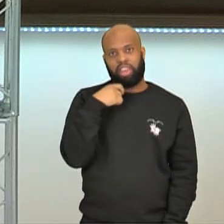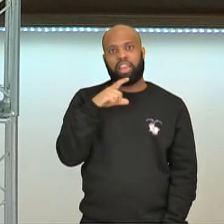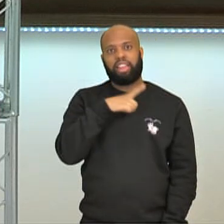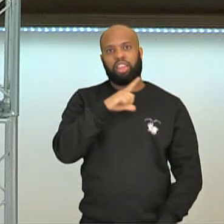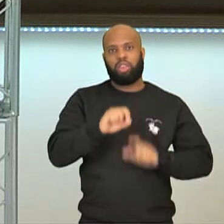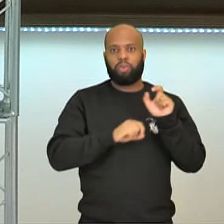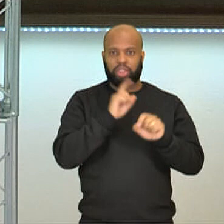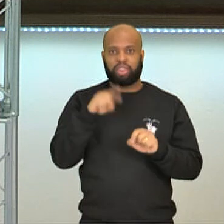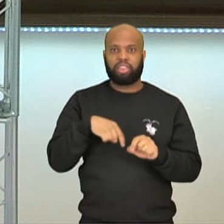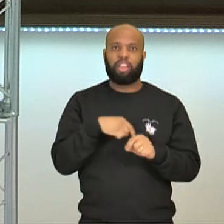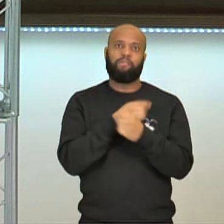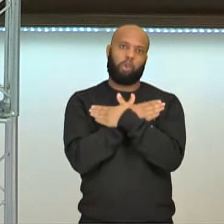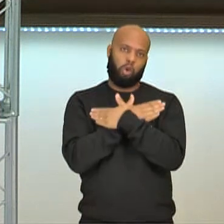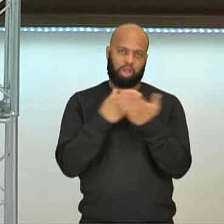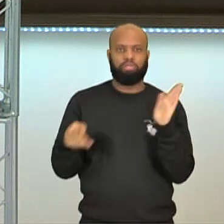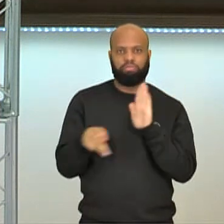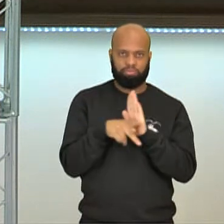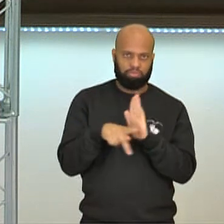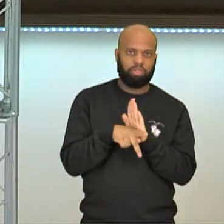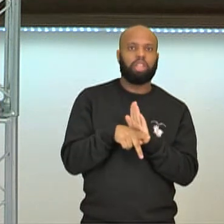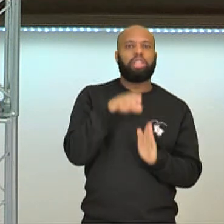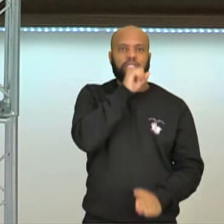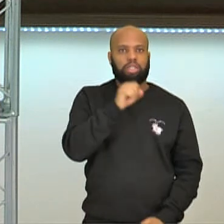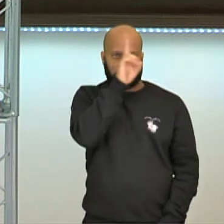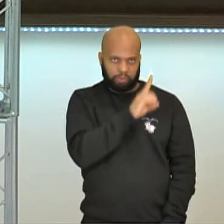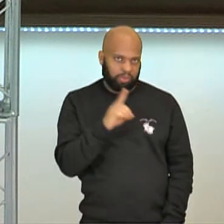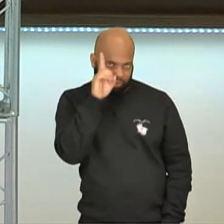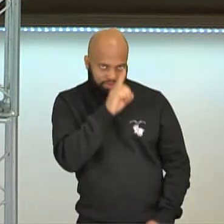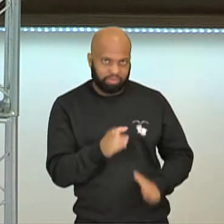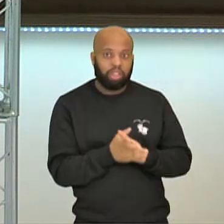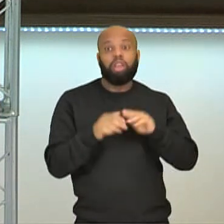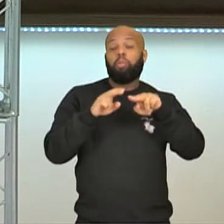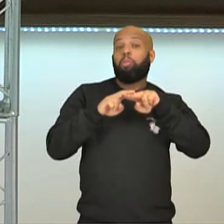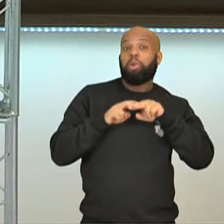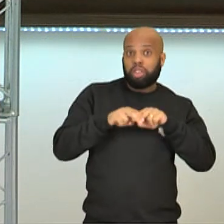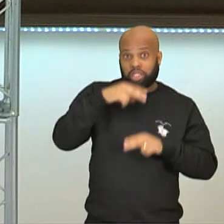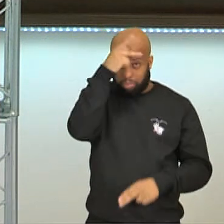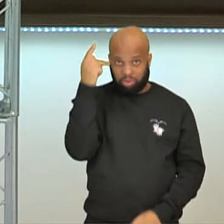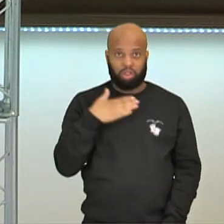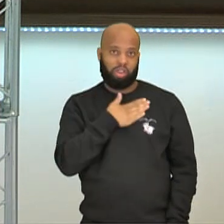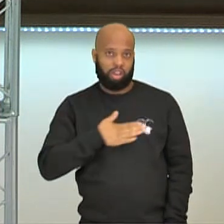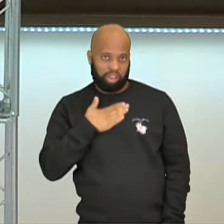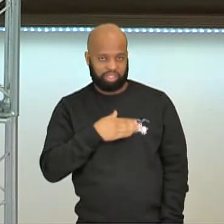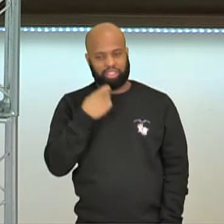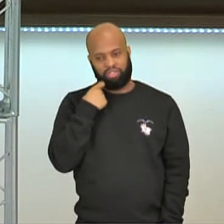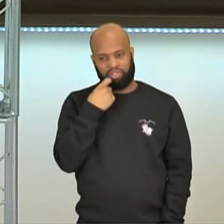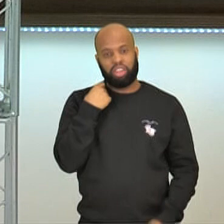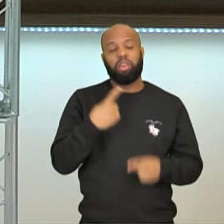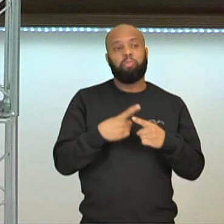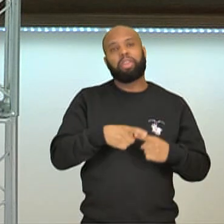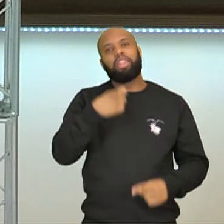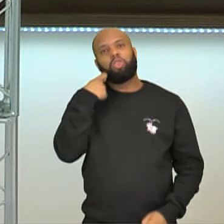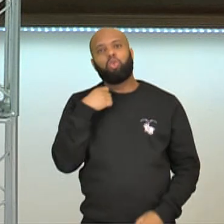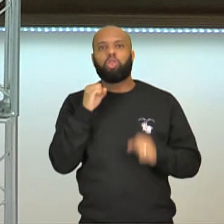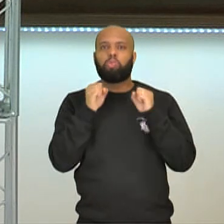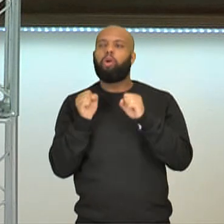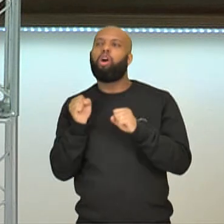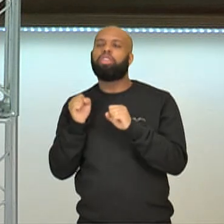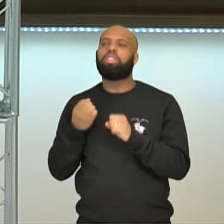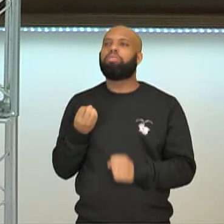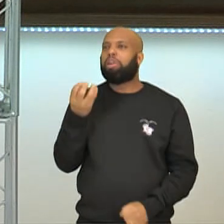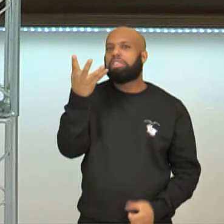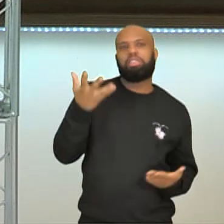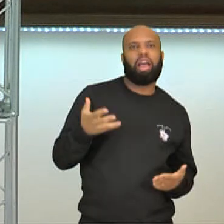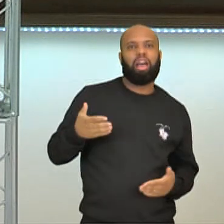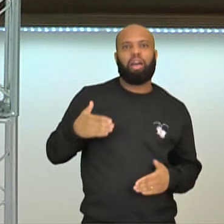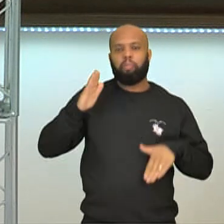final de semana. Então é por isso que as pessoas anseiam tanto pela sexta-feira, porque na sexta-noite você pode sair fazer alguma coisa,